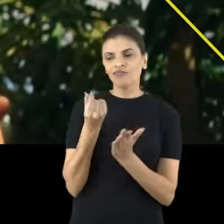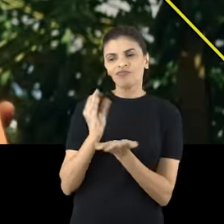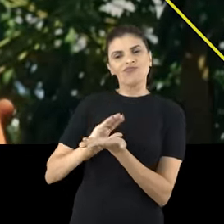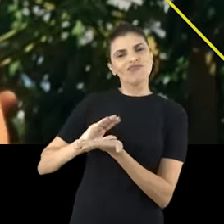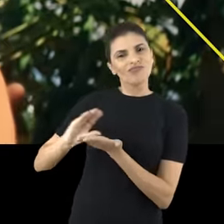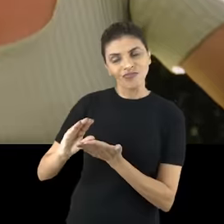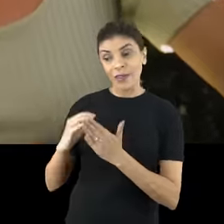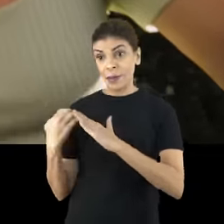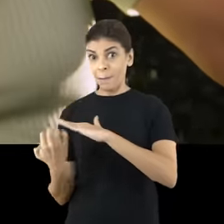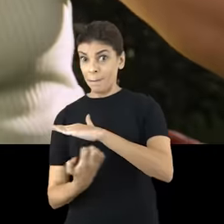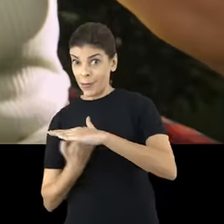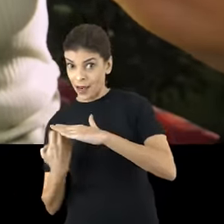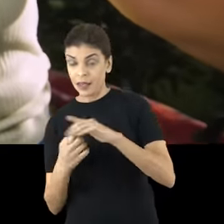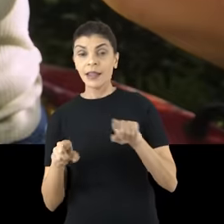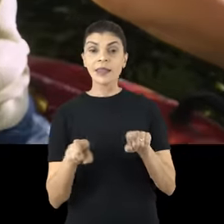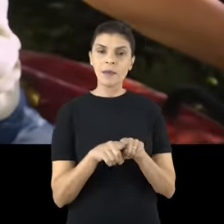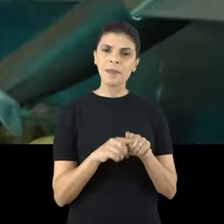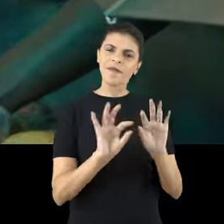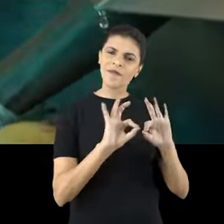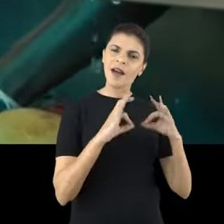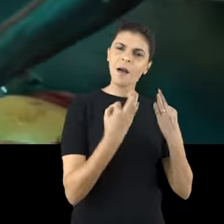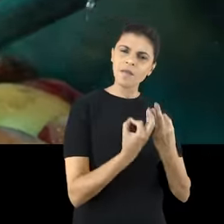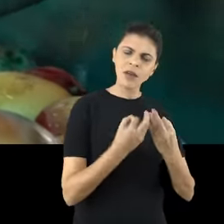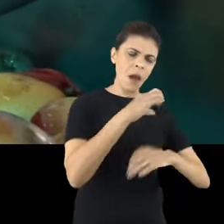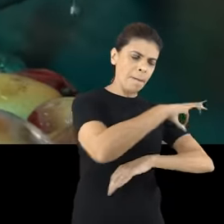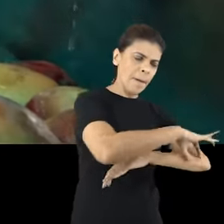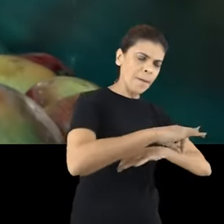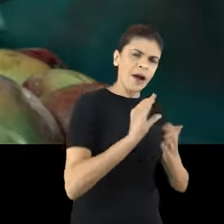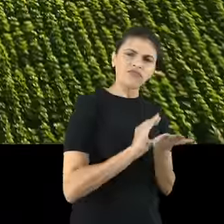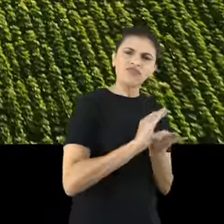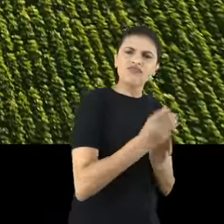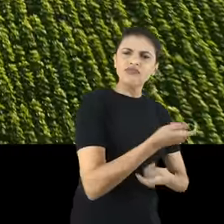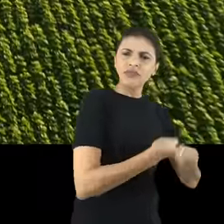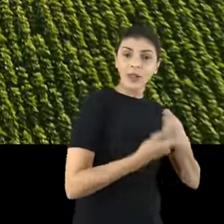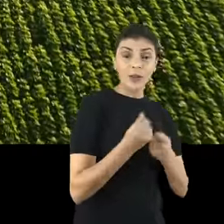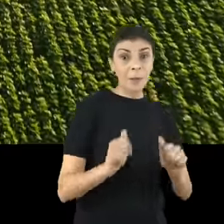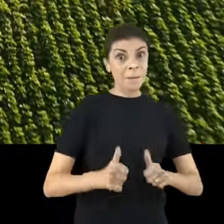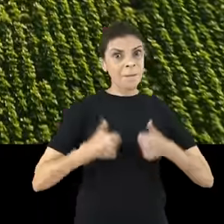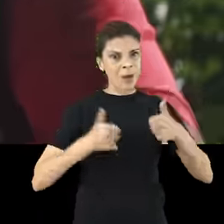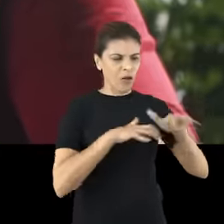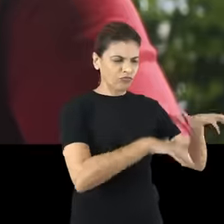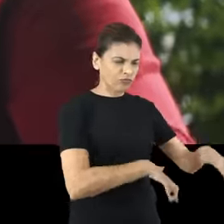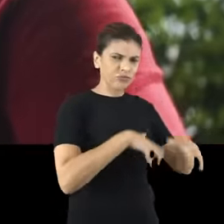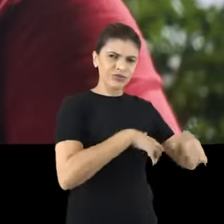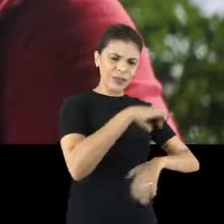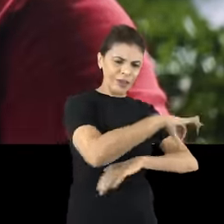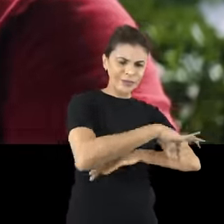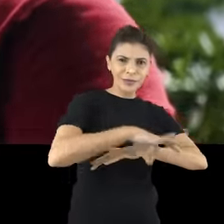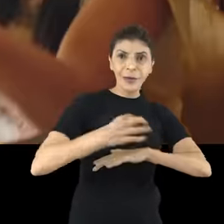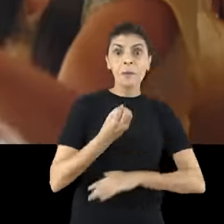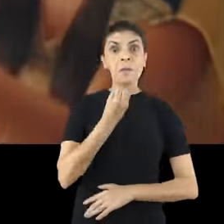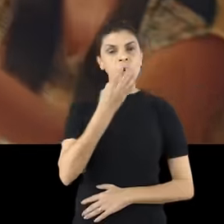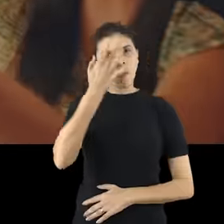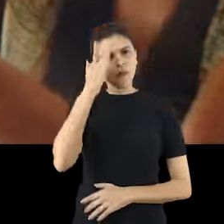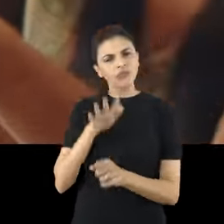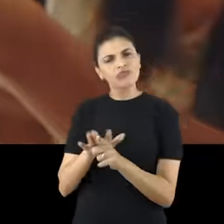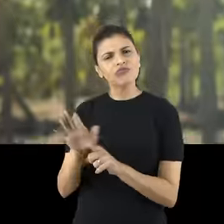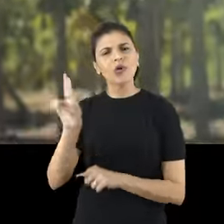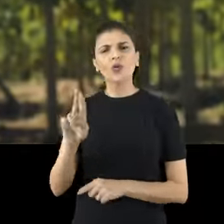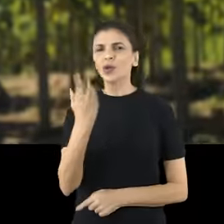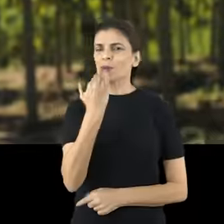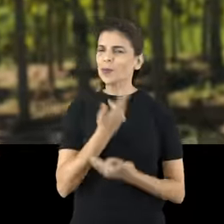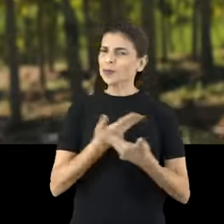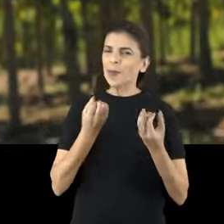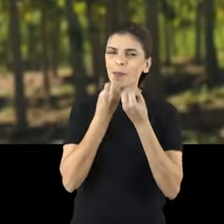para o pequeno, médio e grande produtor rural investir no seu negócio. Melhorar a agricultura é bom para quem produz e para quem consome.